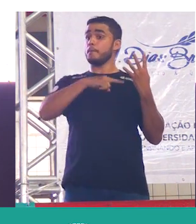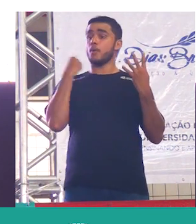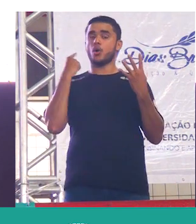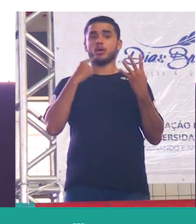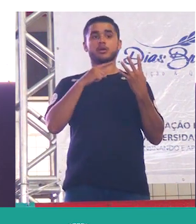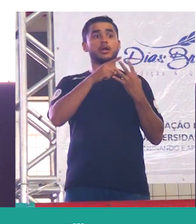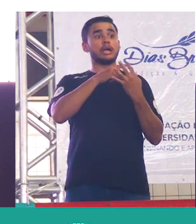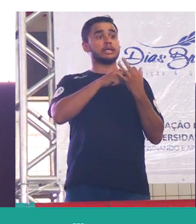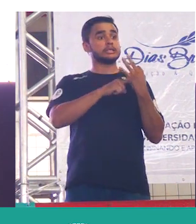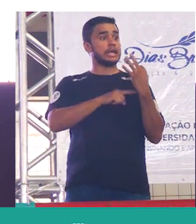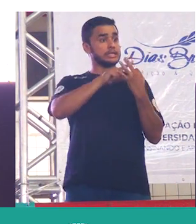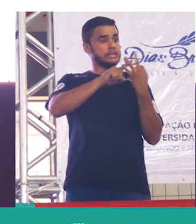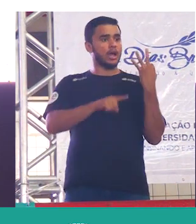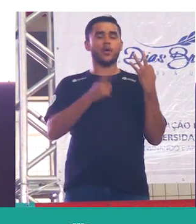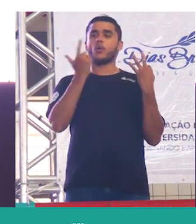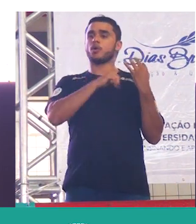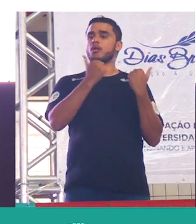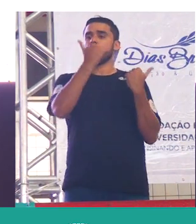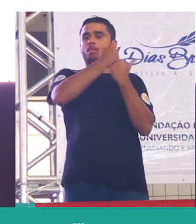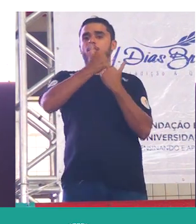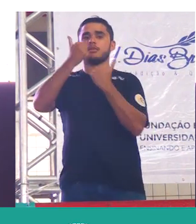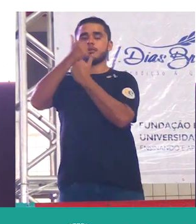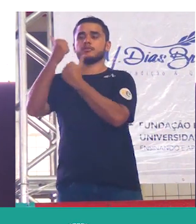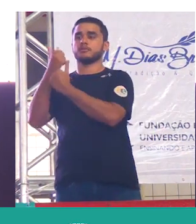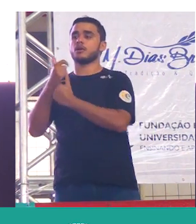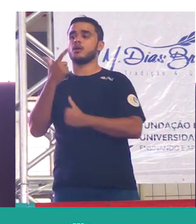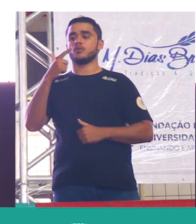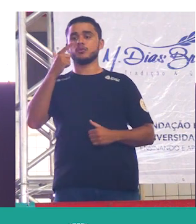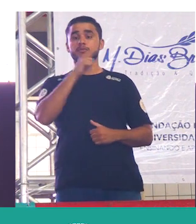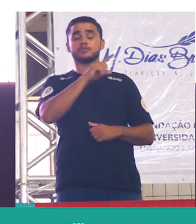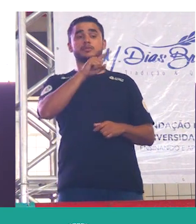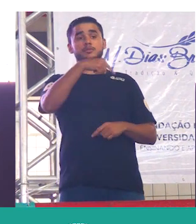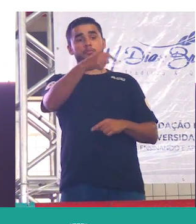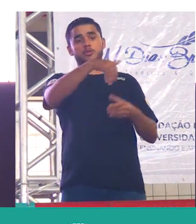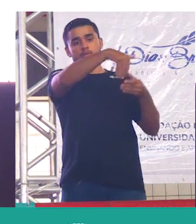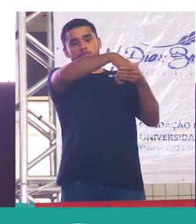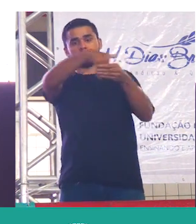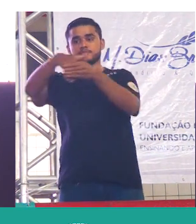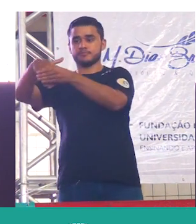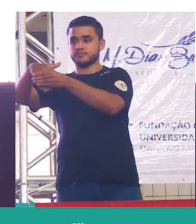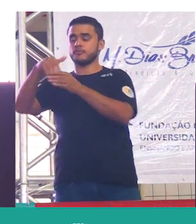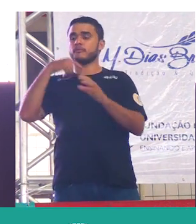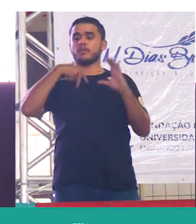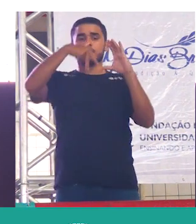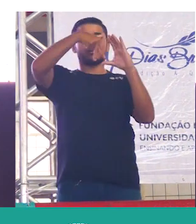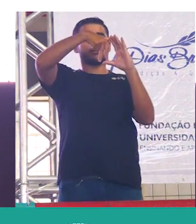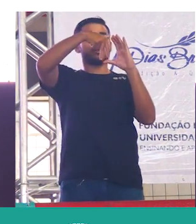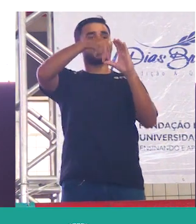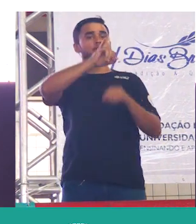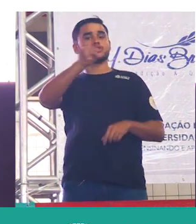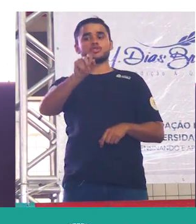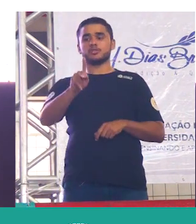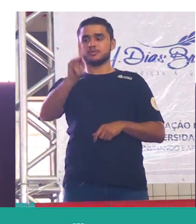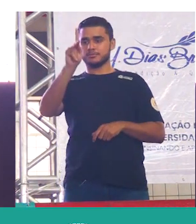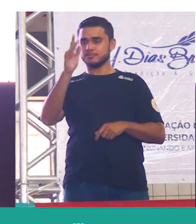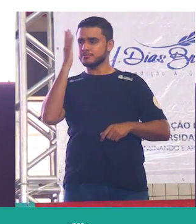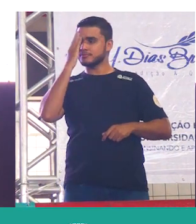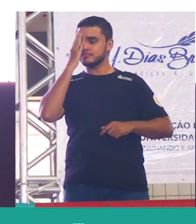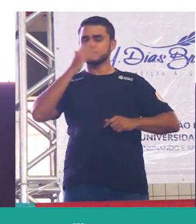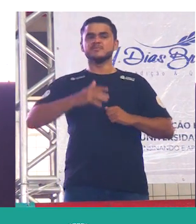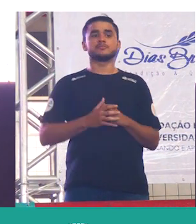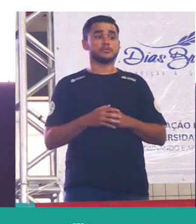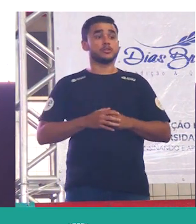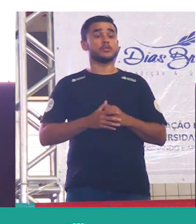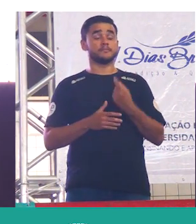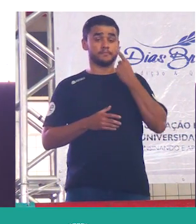até que houve eleições e elegeram o JK. Então, pessoal, nesse